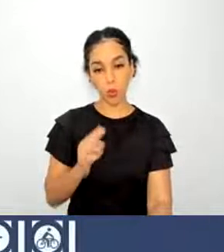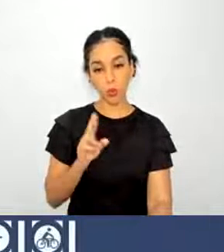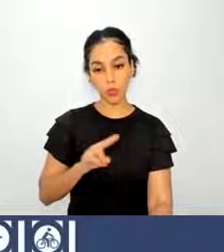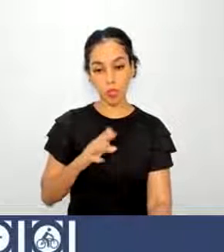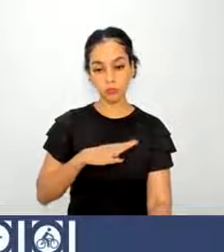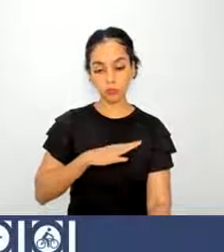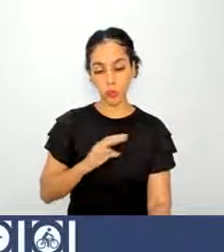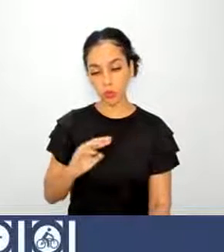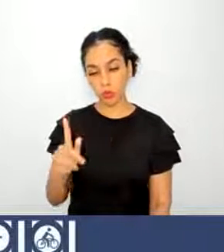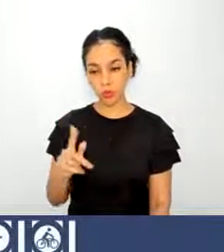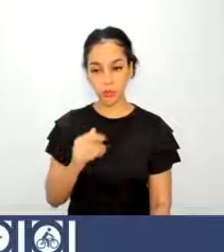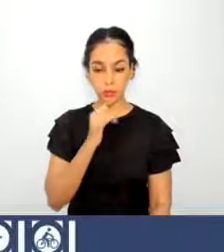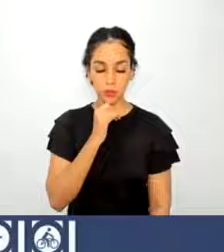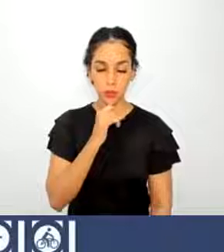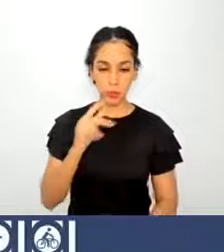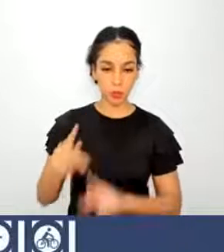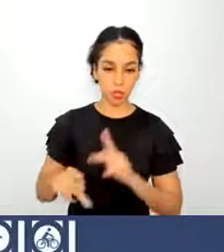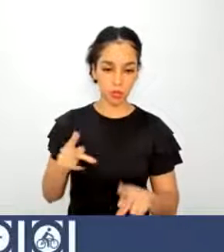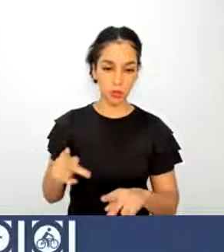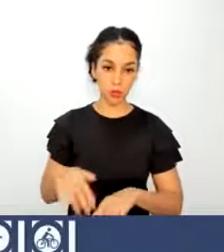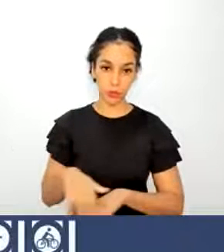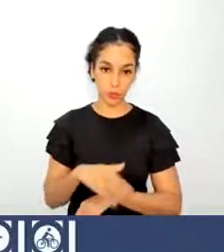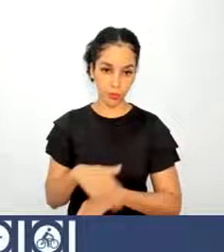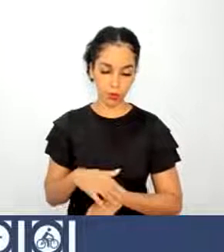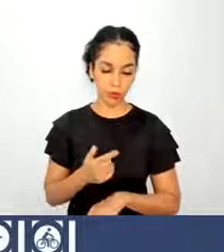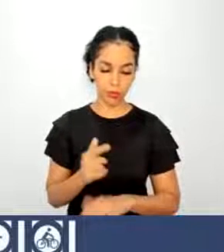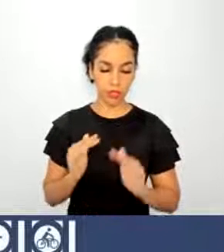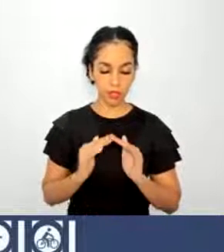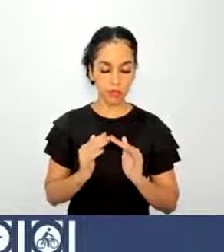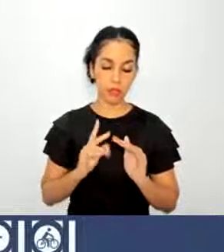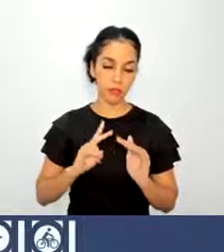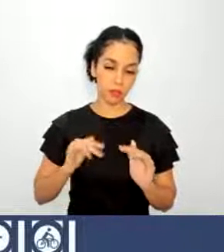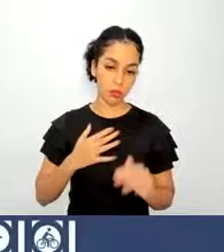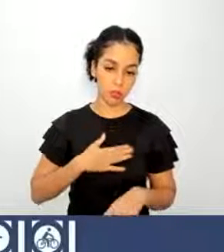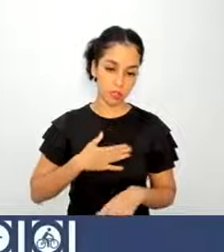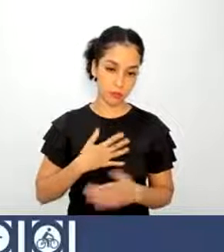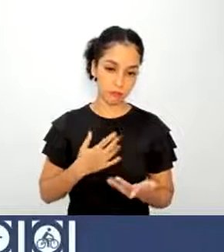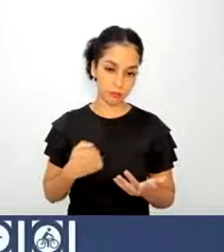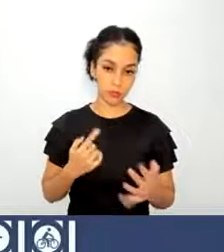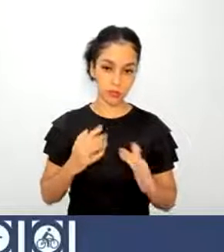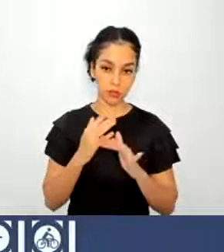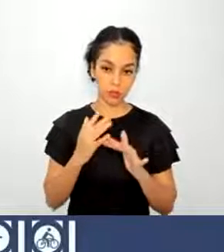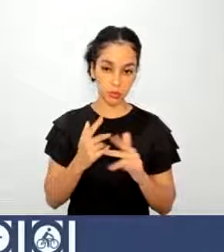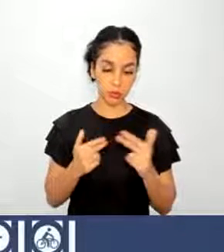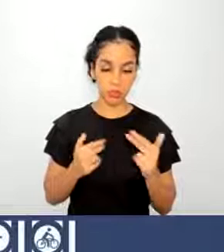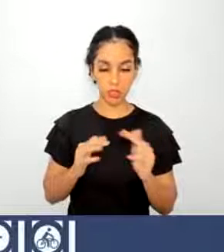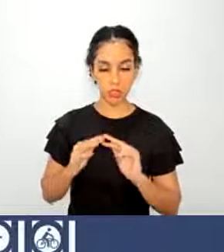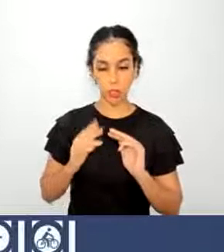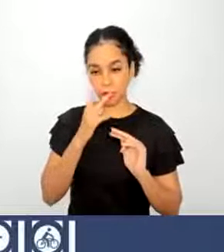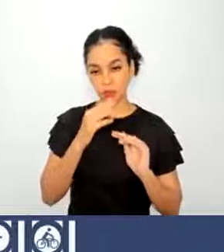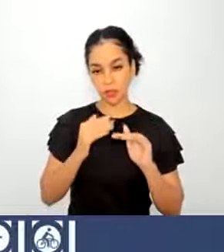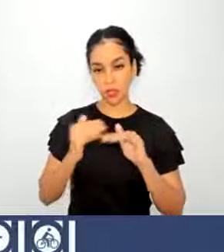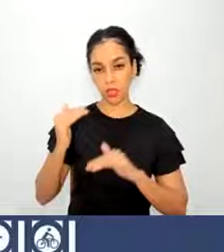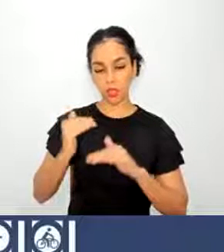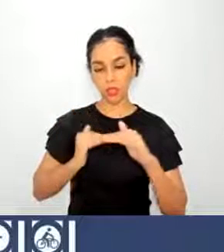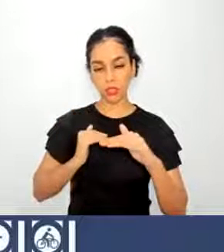de rua vai gostar, porque, né, são essas questões das nossas cidades também desiguais, né, cuja